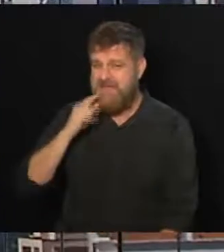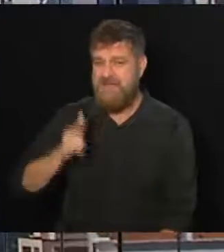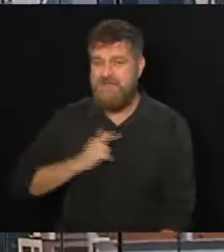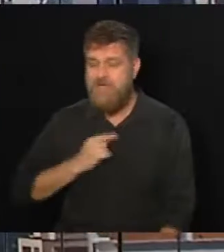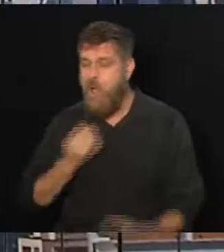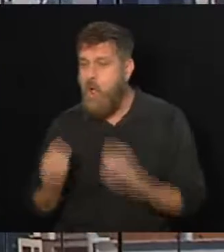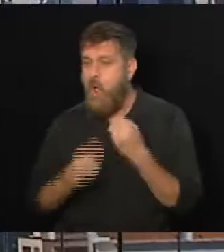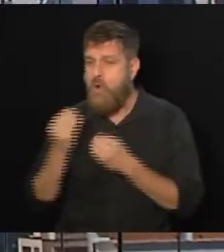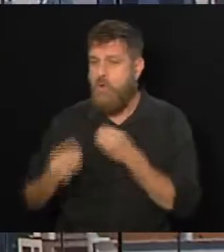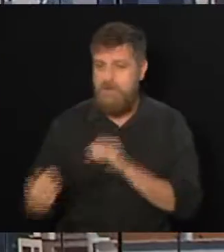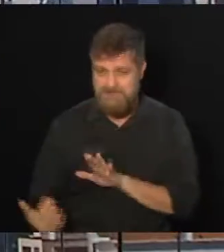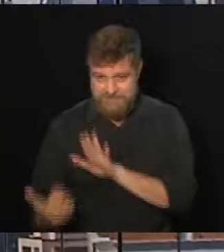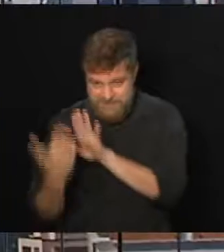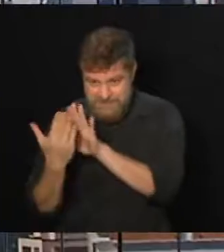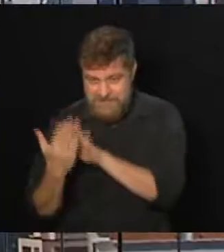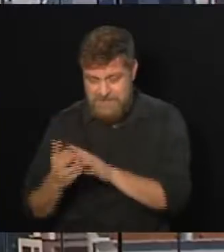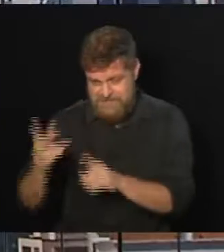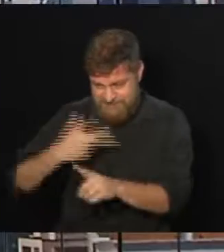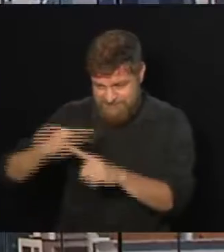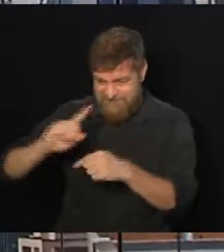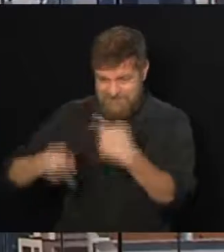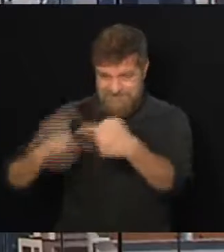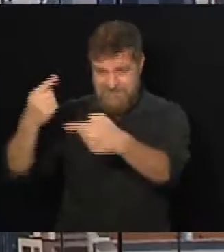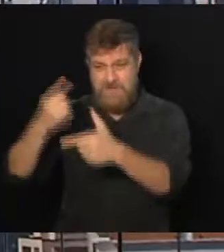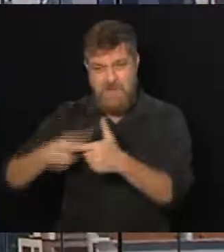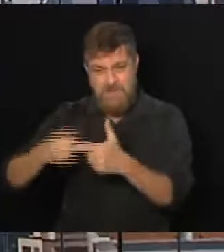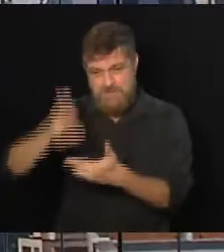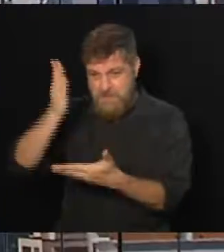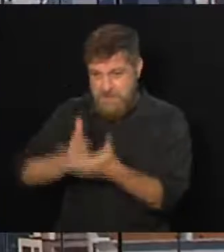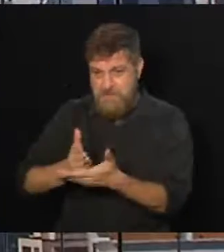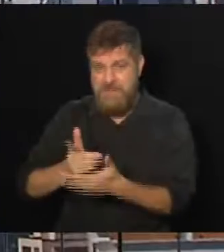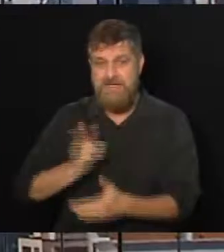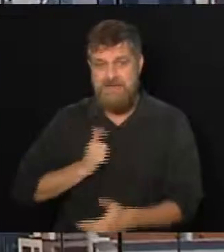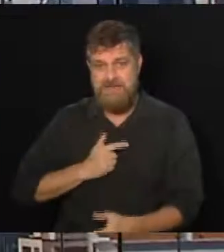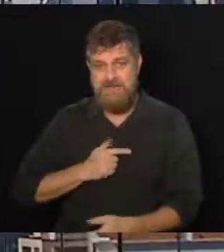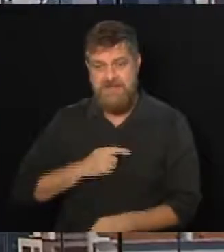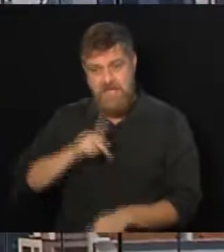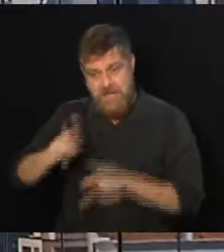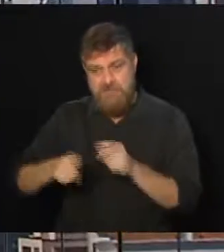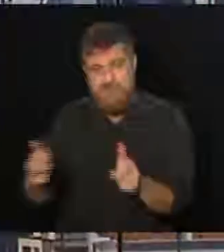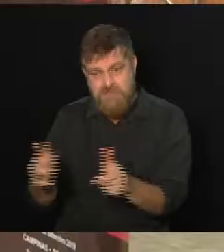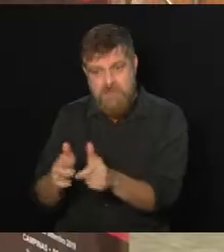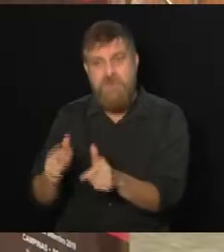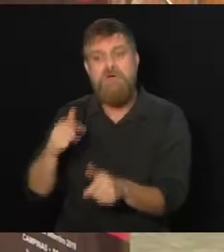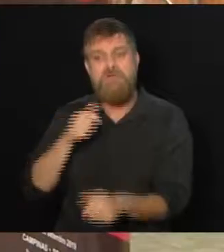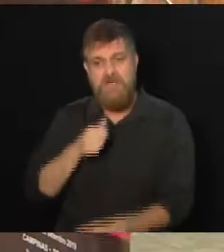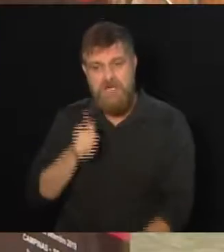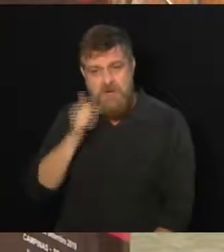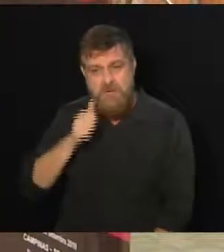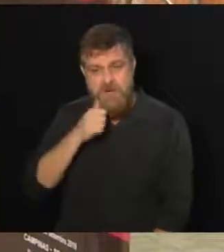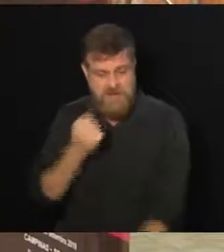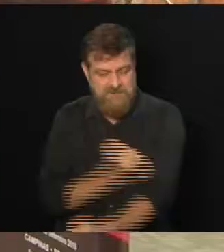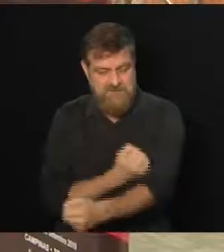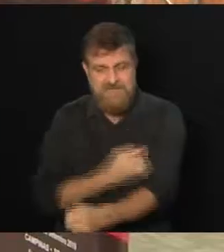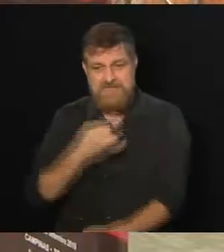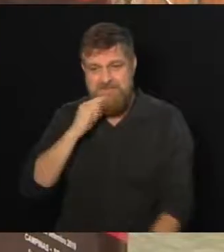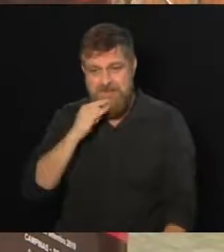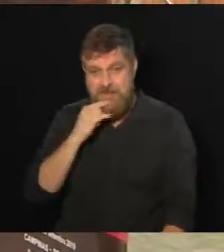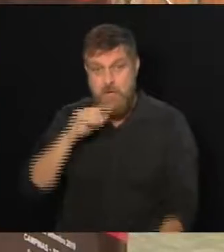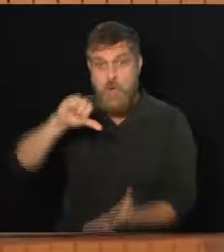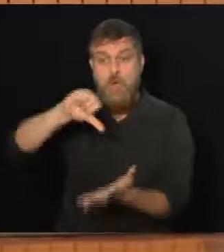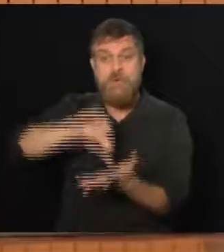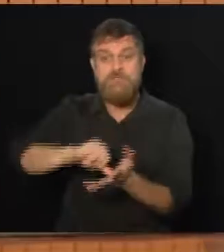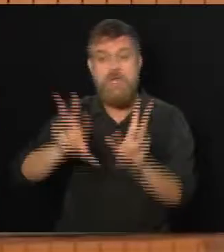forma de enfrentar e superar o problema que afeta essa parcela da sociedade. No centro de debates, um